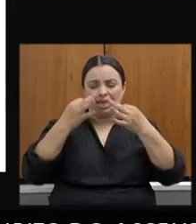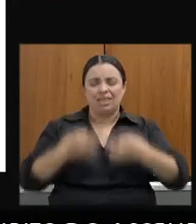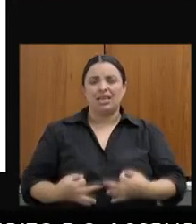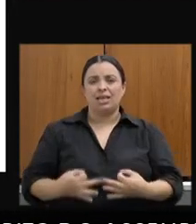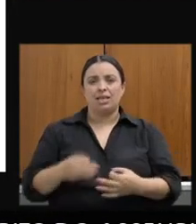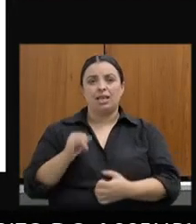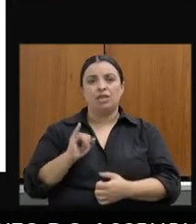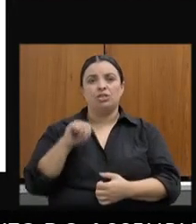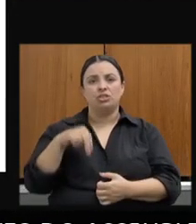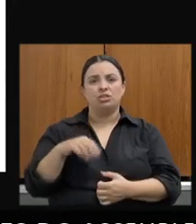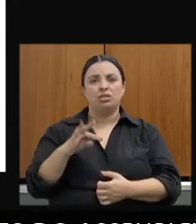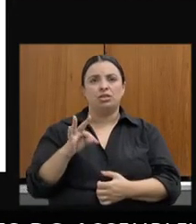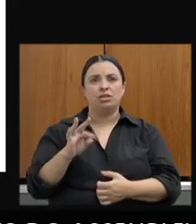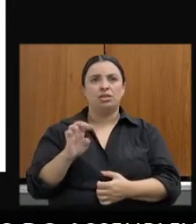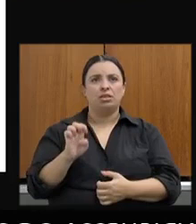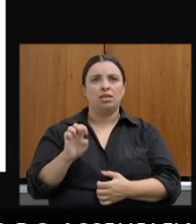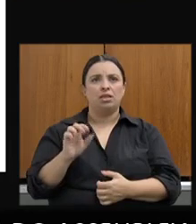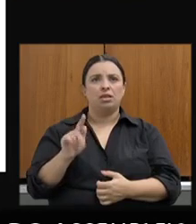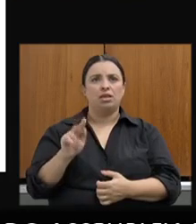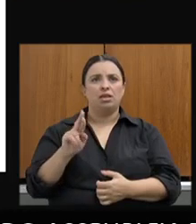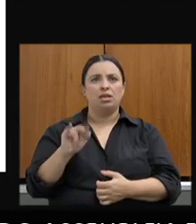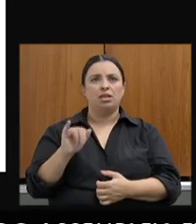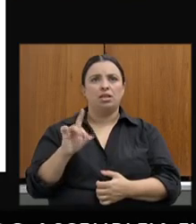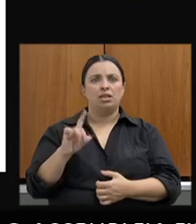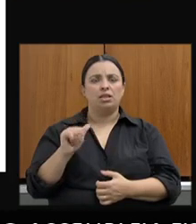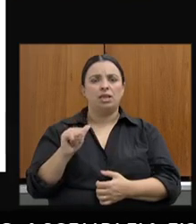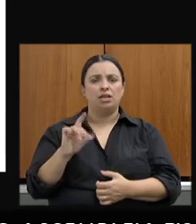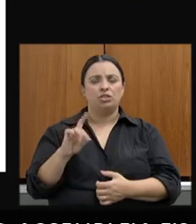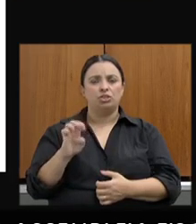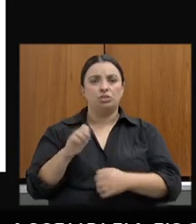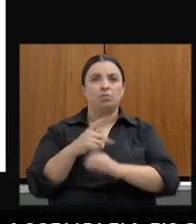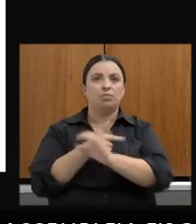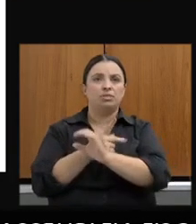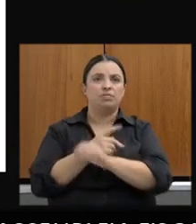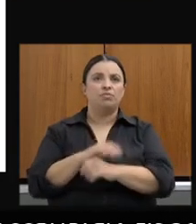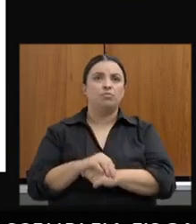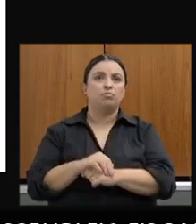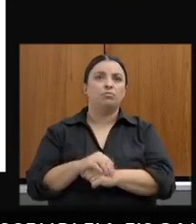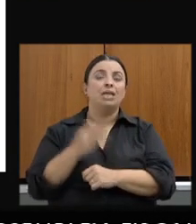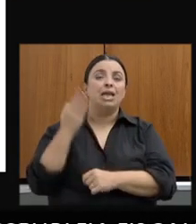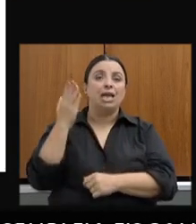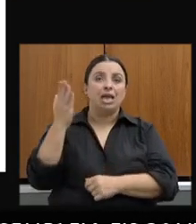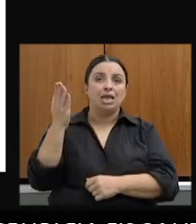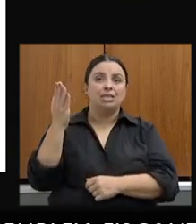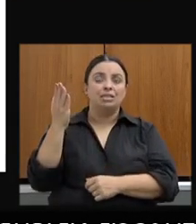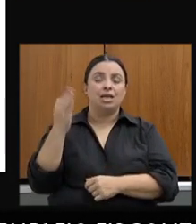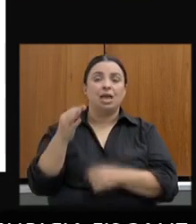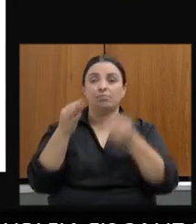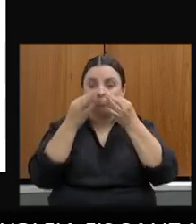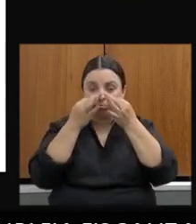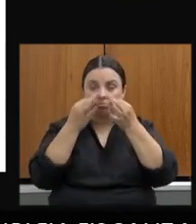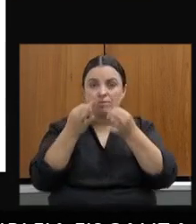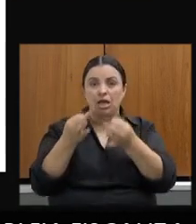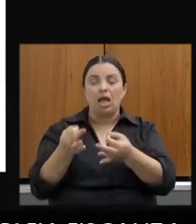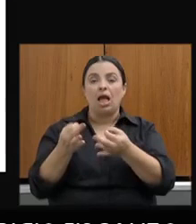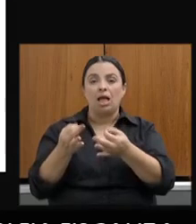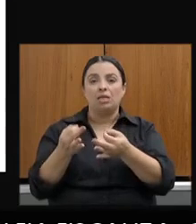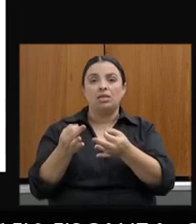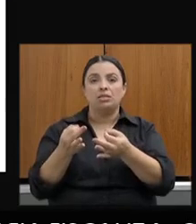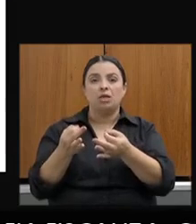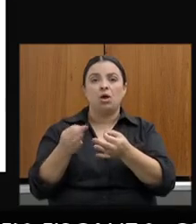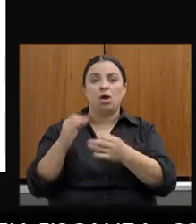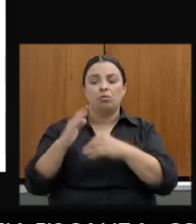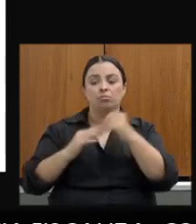da Polícia Civil pode passar depois atenção ao servidor nós temos uma